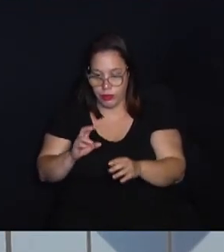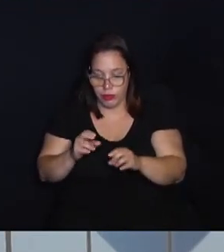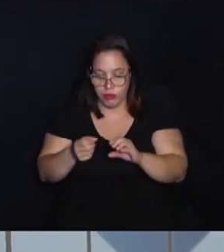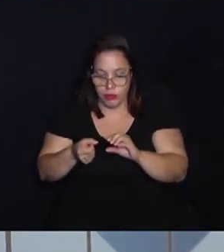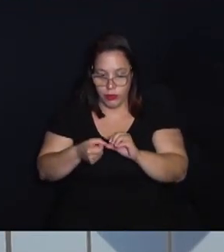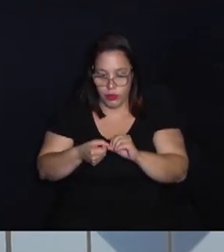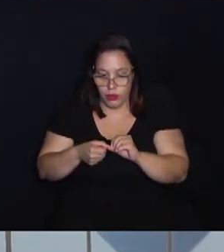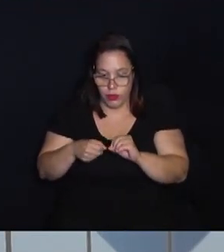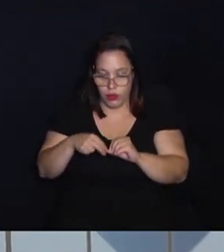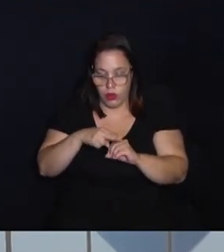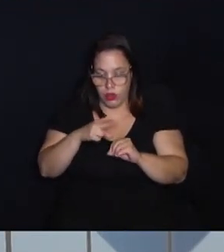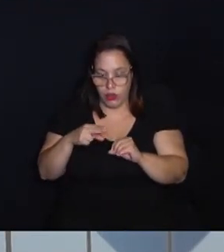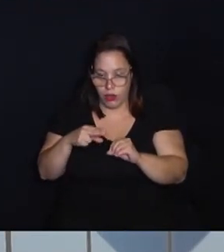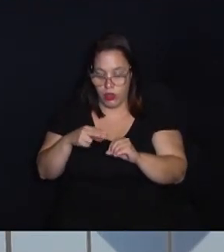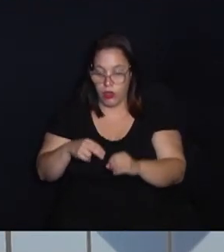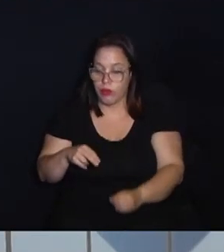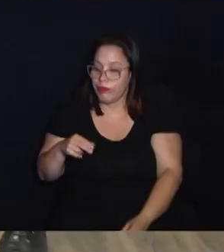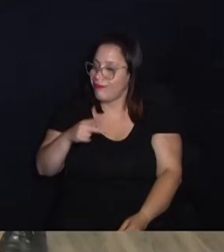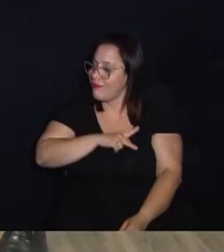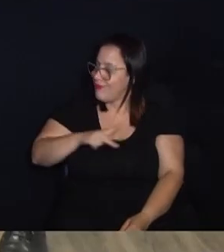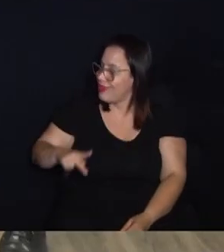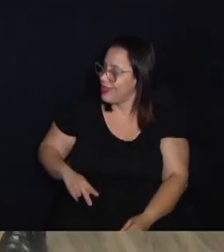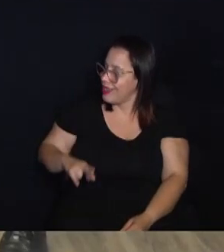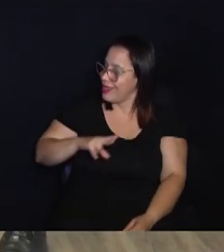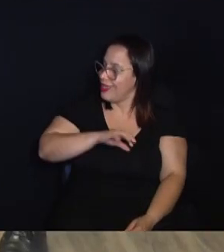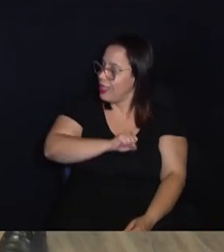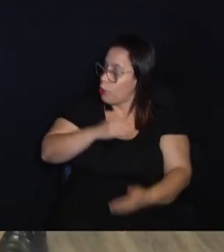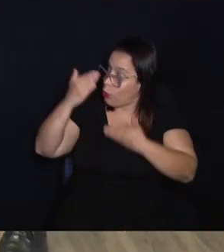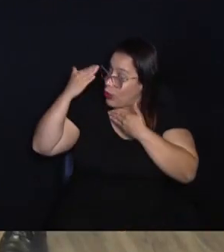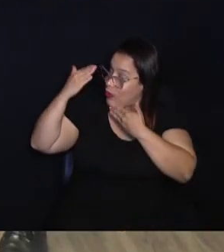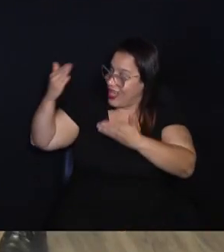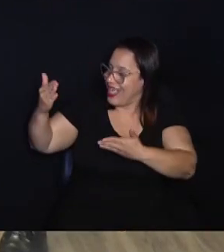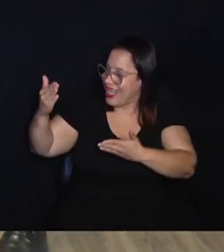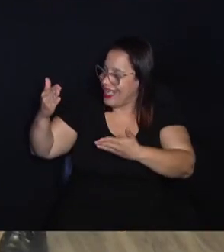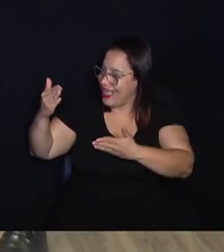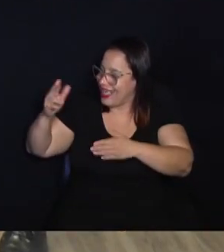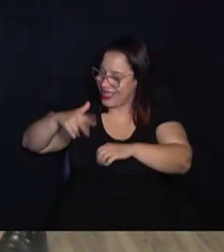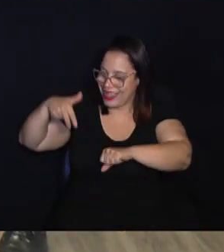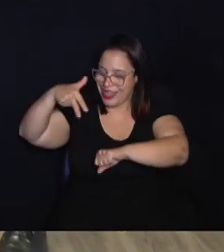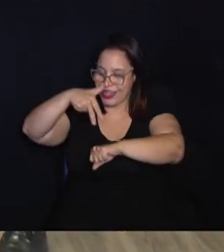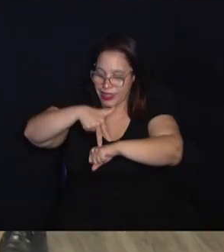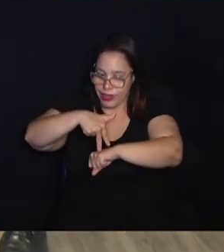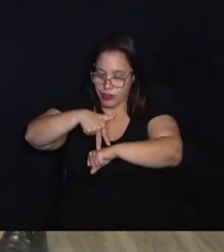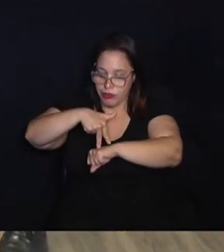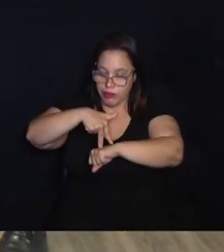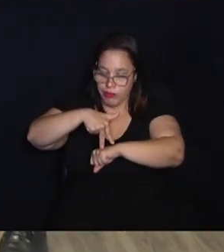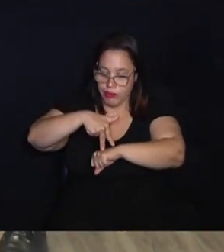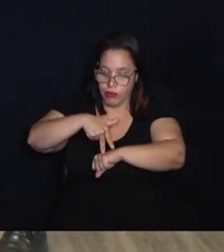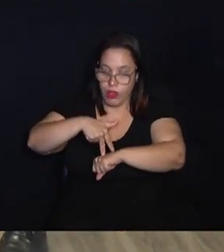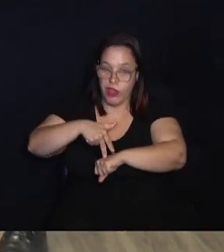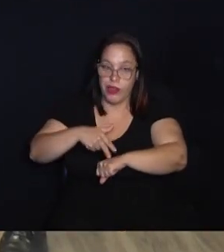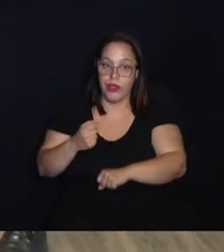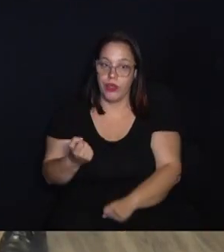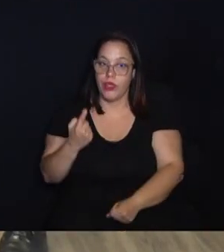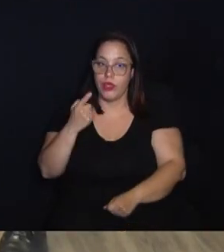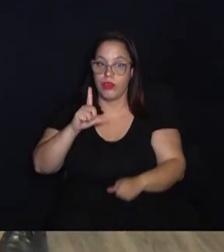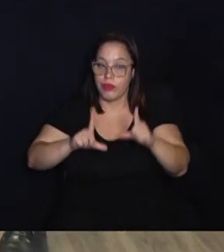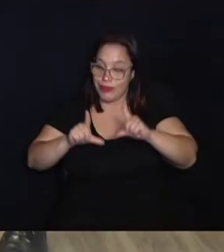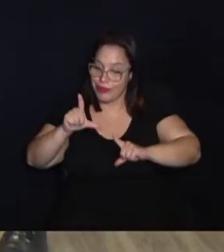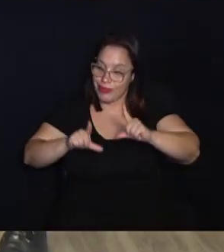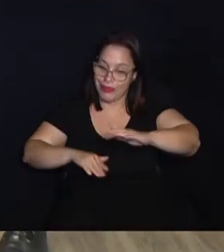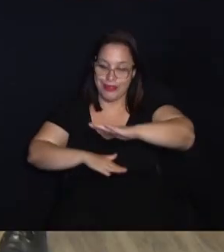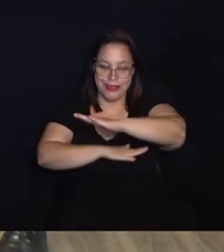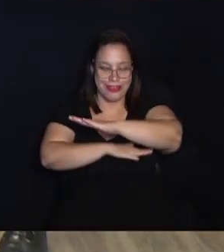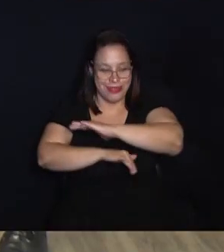cidade. Presidente Luiz Rossini, muito obrigado pela disponibilidade do seu tempo, participar do primeiro Jornal Câmara